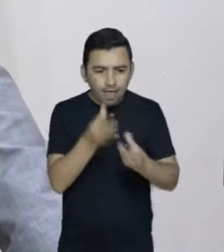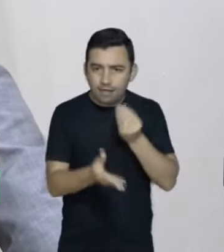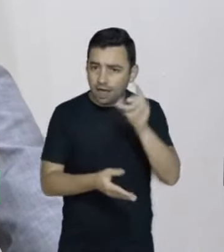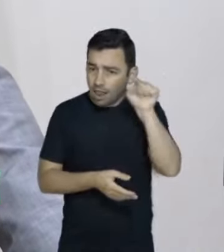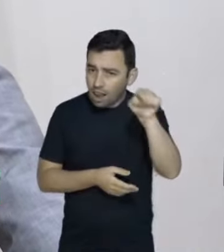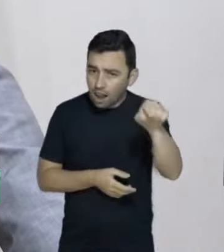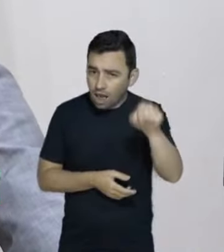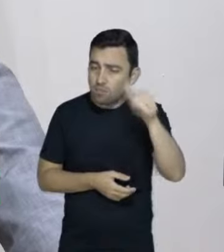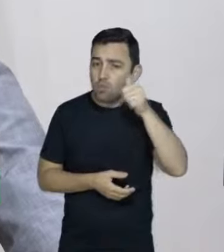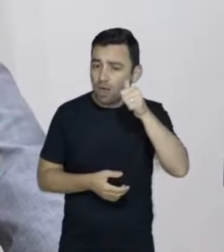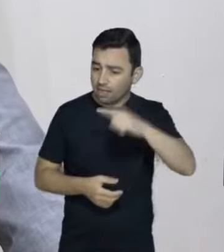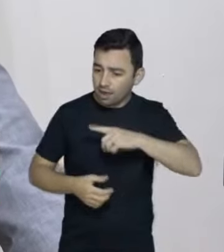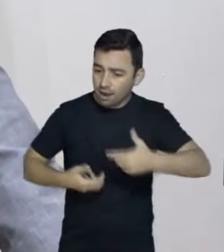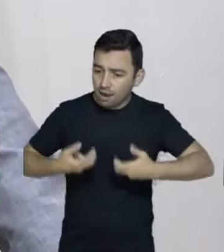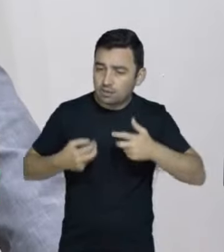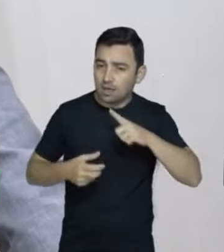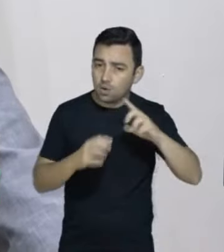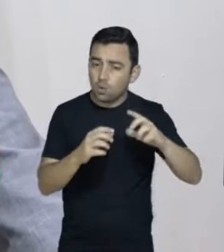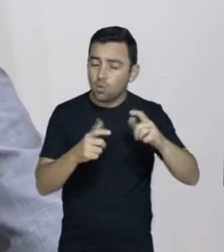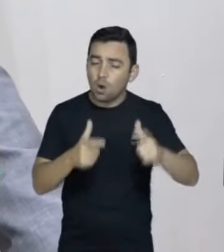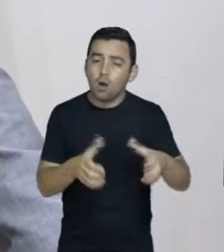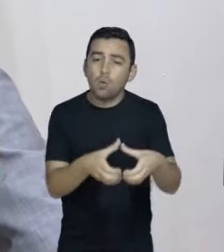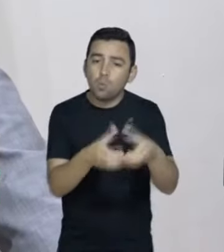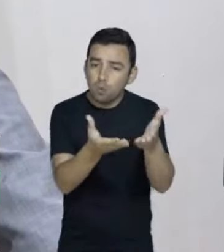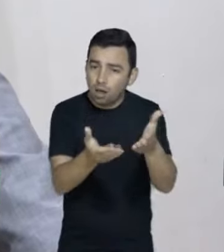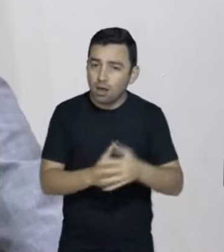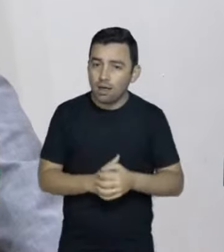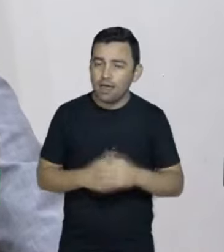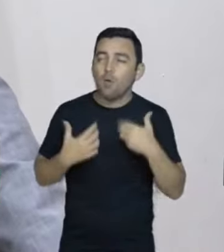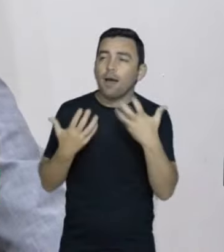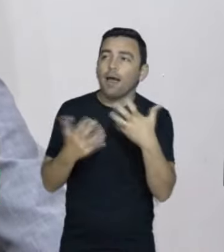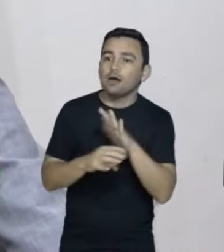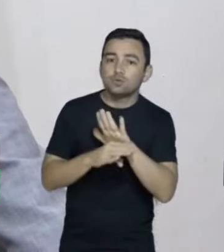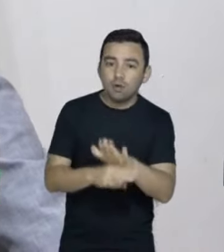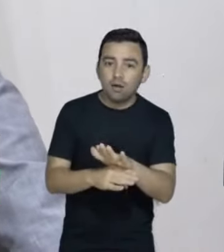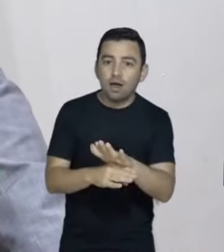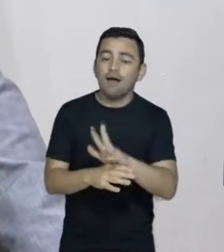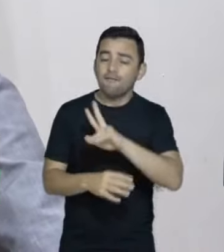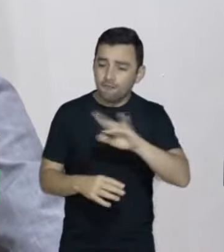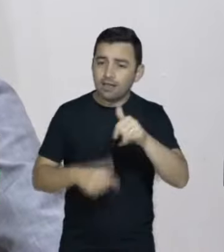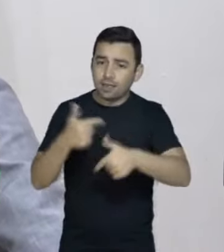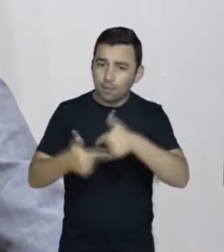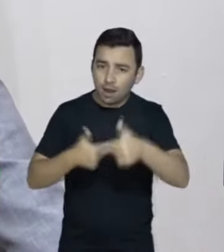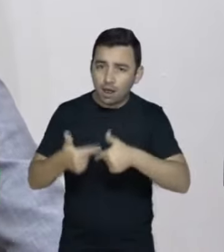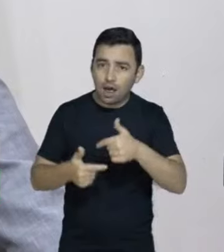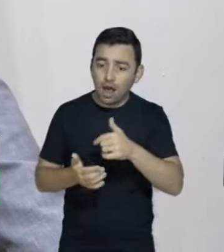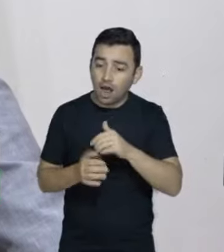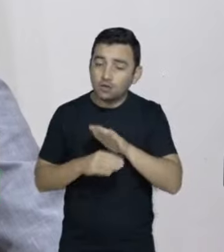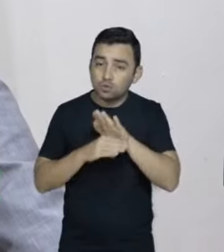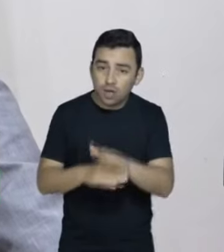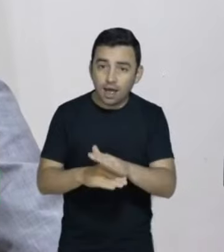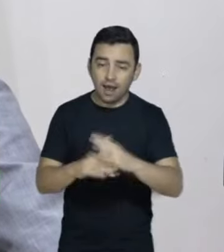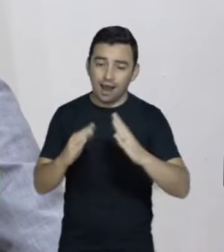Se arrebente doando lá. Ah, estou com uma maravilhosa ideia de ajudar alguém, vai trabalhar em cima de creches, está